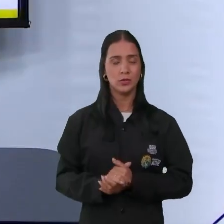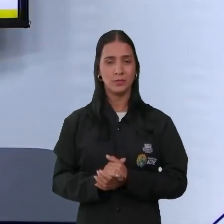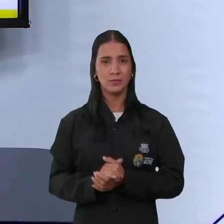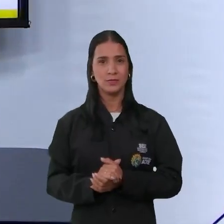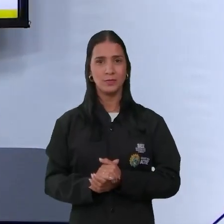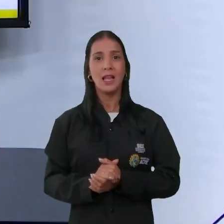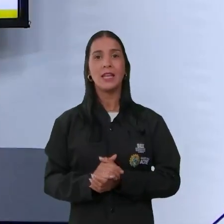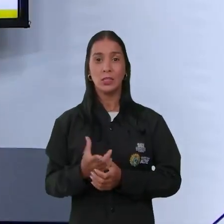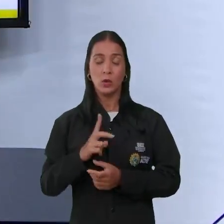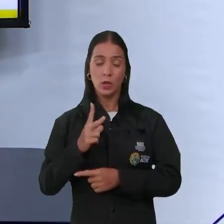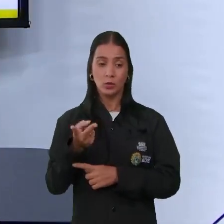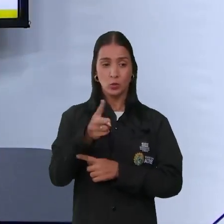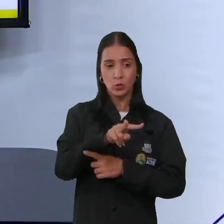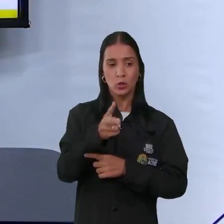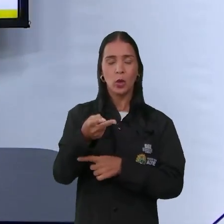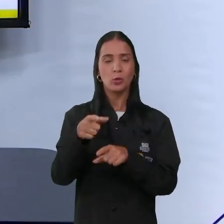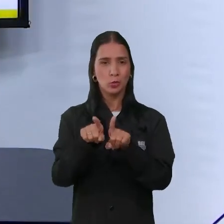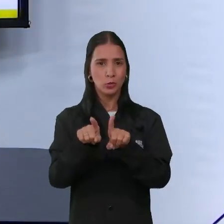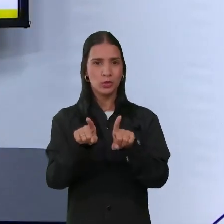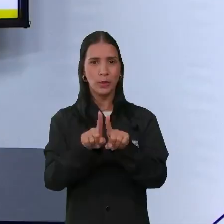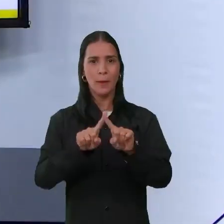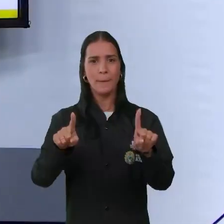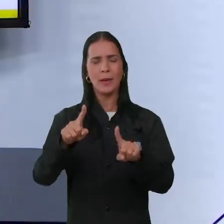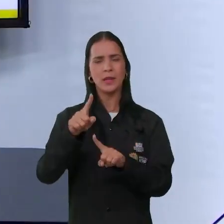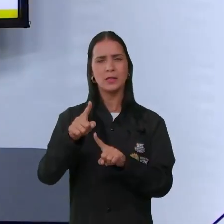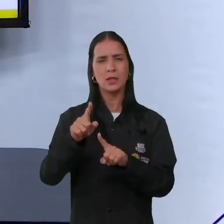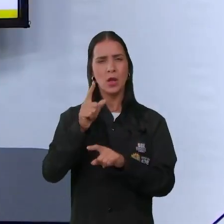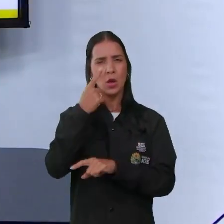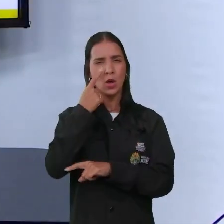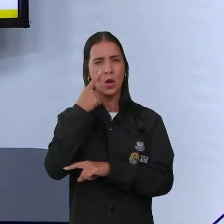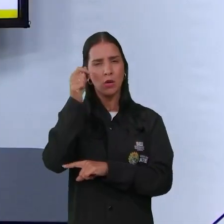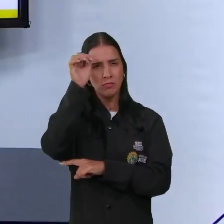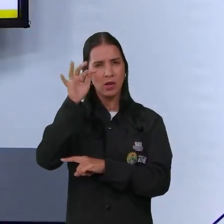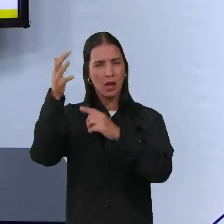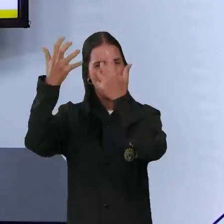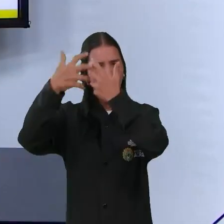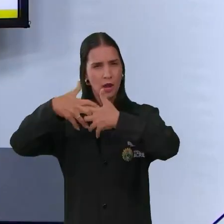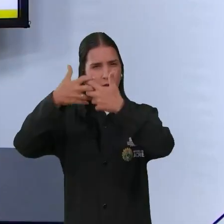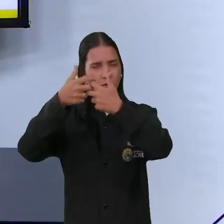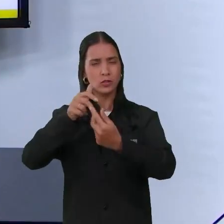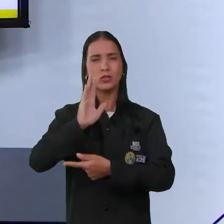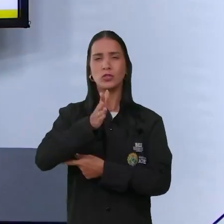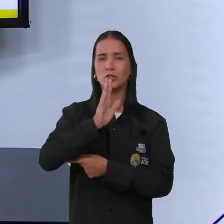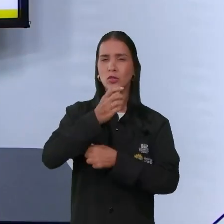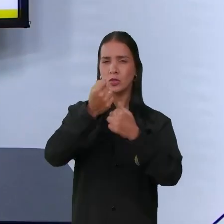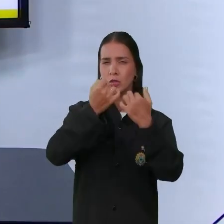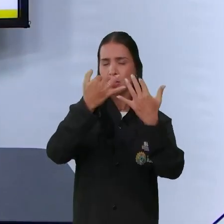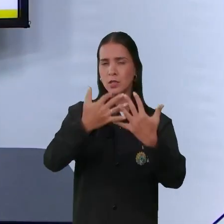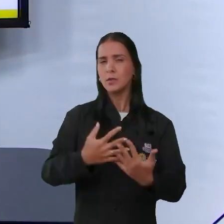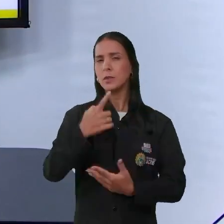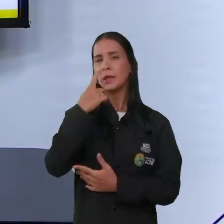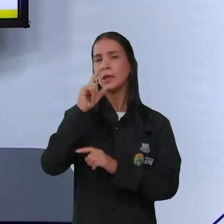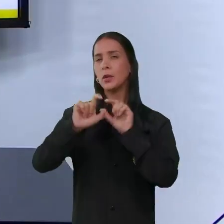duas coisas. Agora, resta uma reflexão que eu já fiz referência aí no começo da aula, a questão da vida